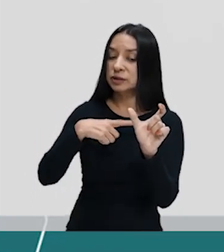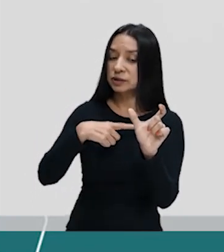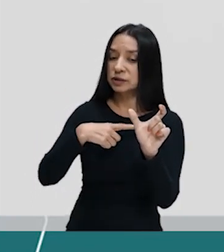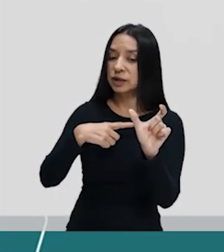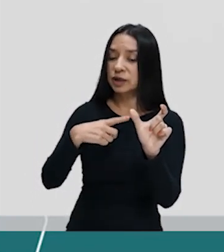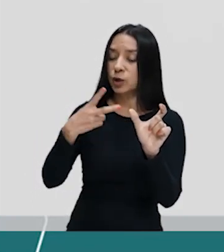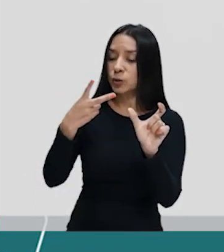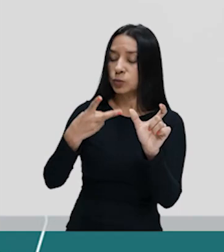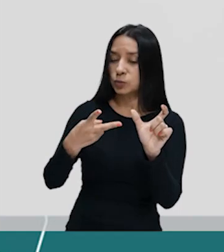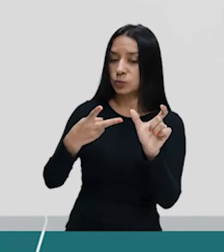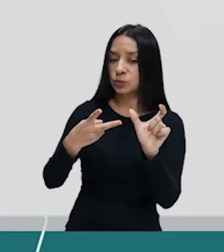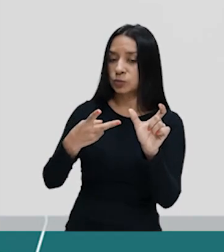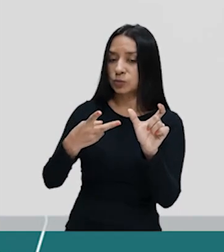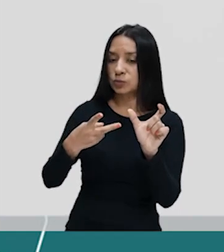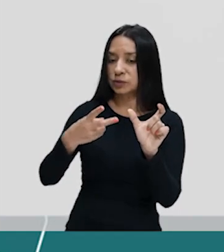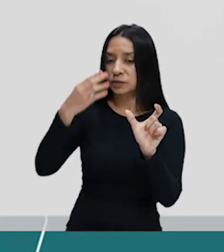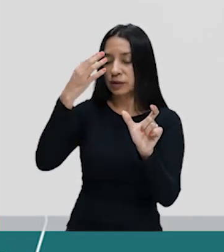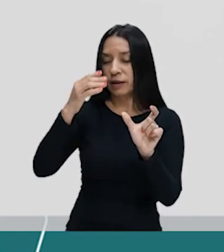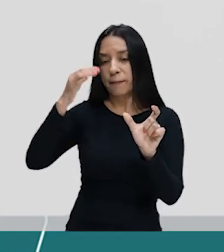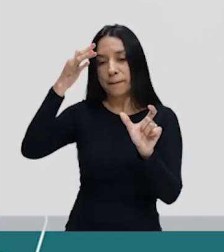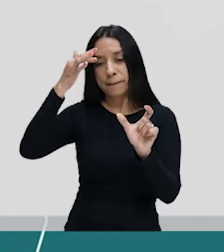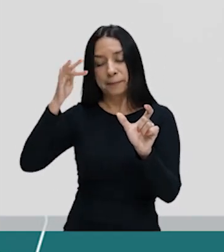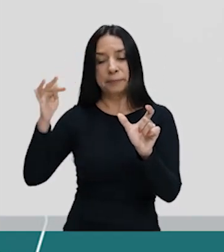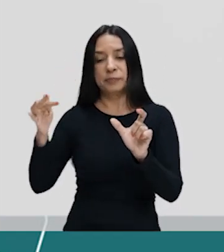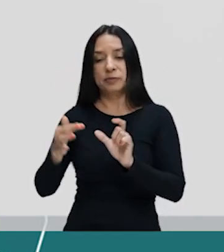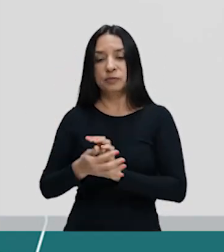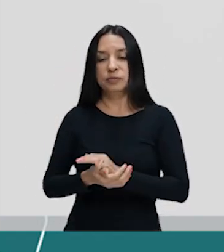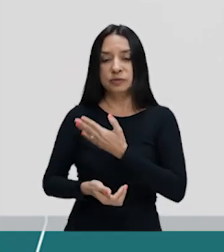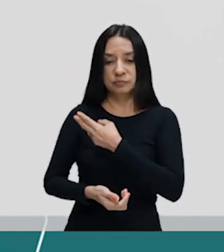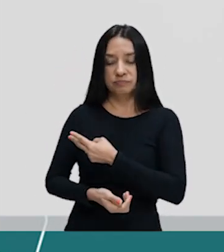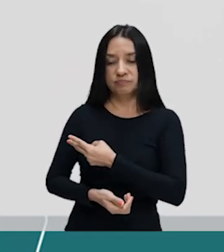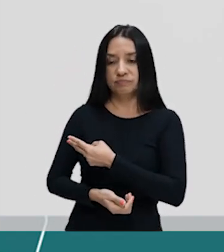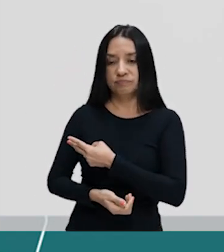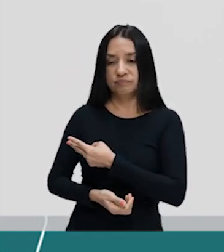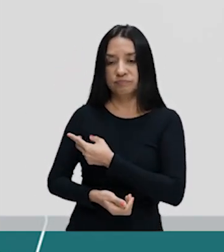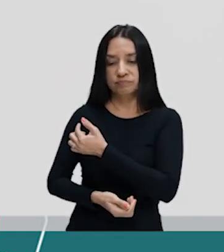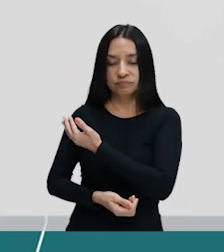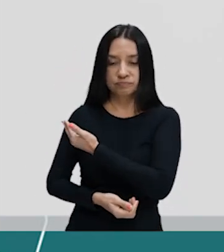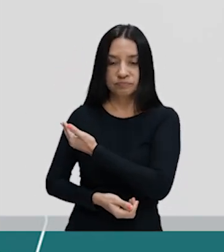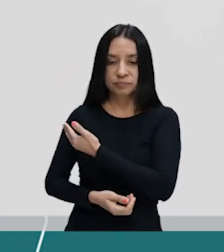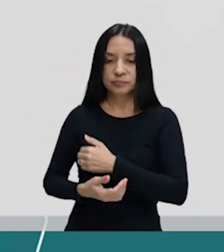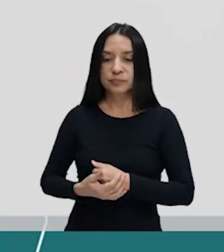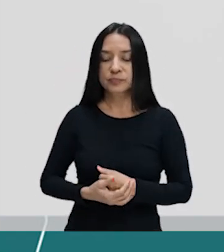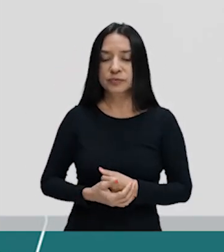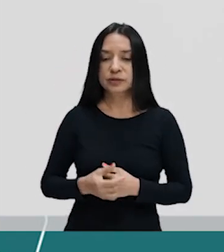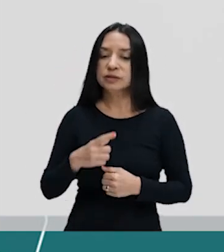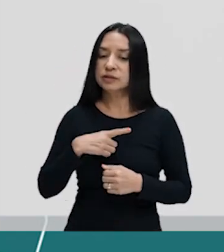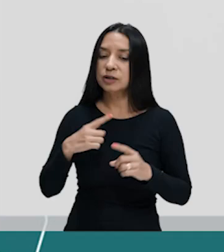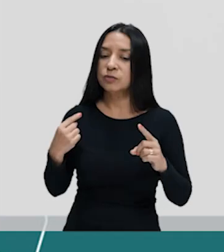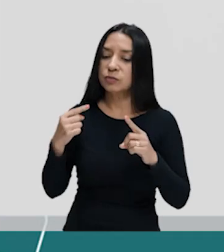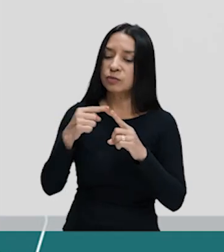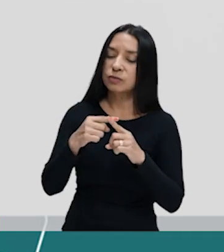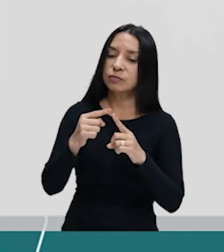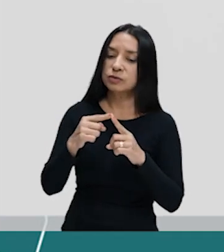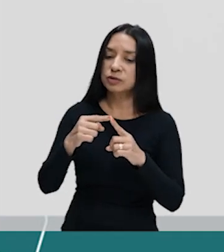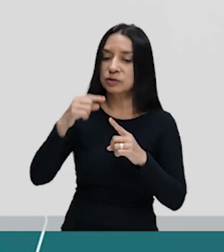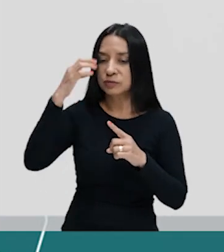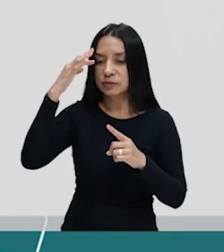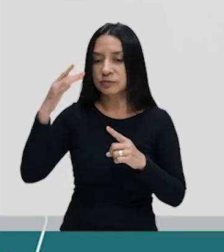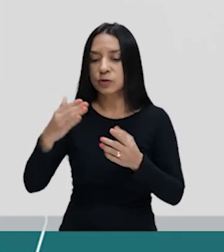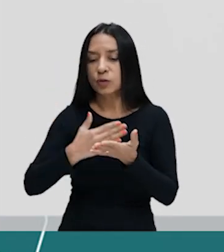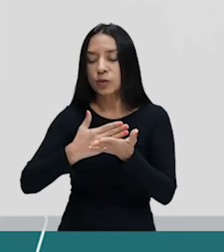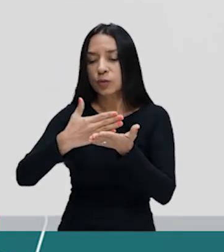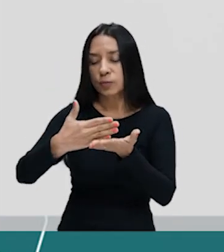pré-socráticos, Tales e Pitágoras, e eles dois têm, obviamente, um objeto de reflexão e partem de um